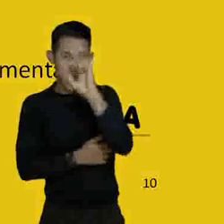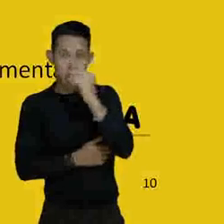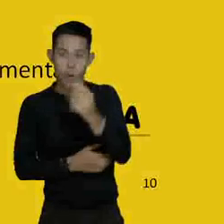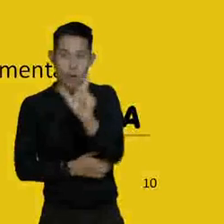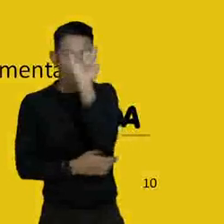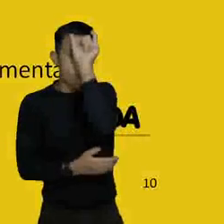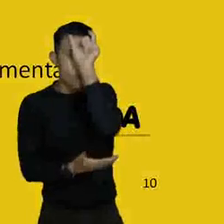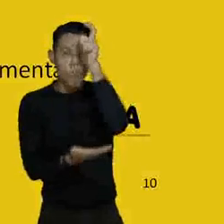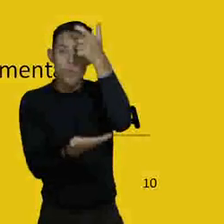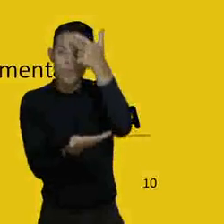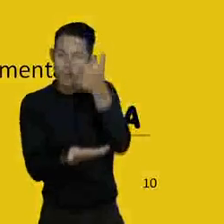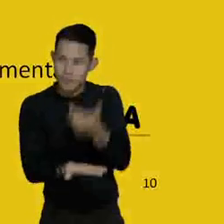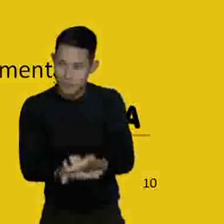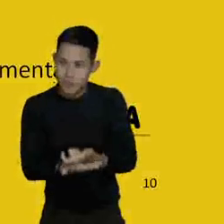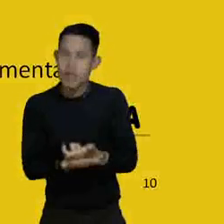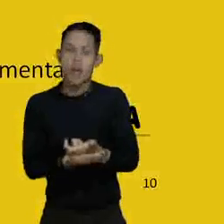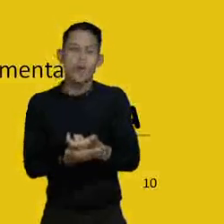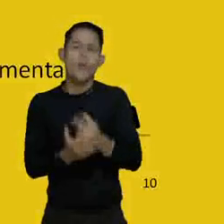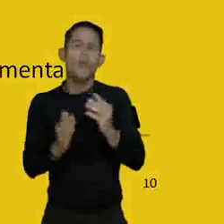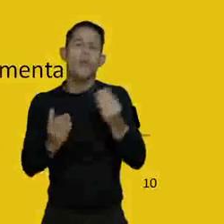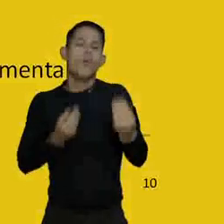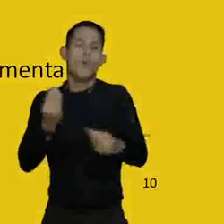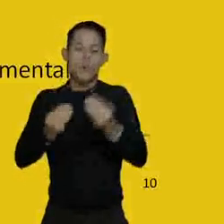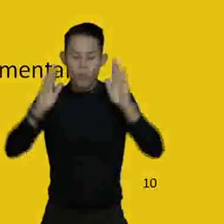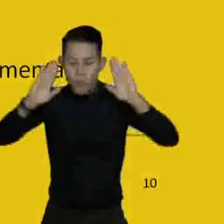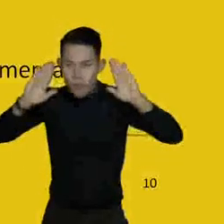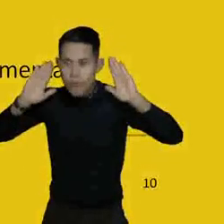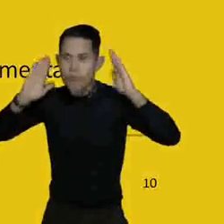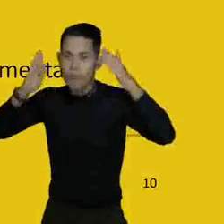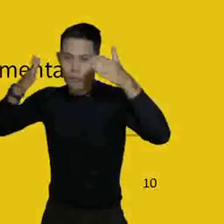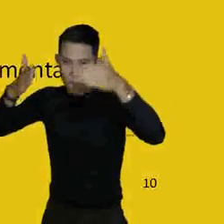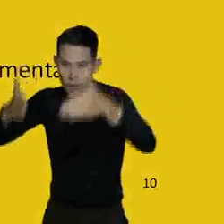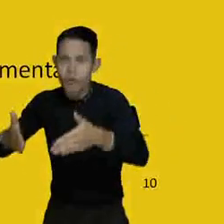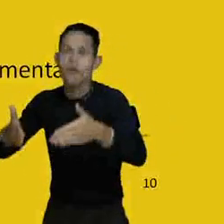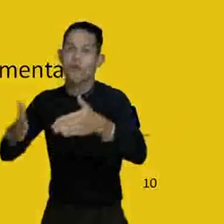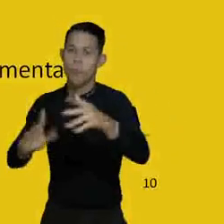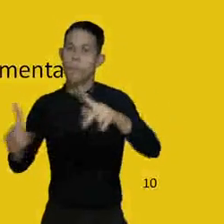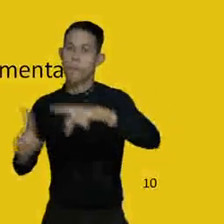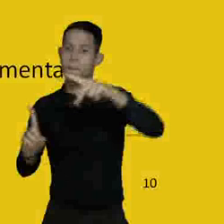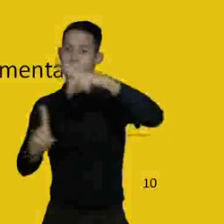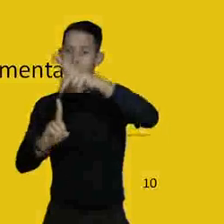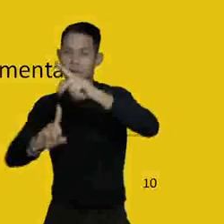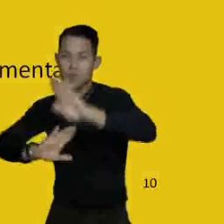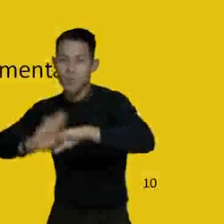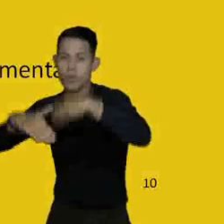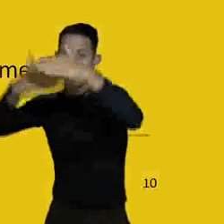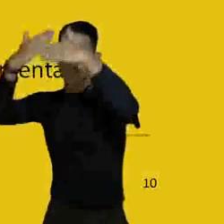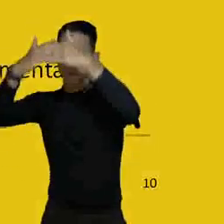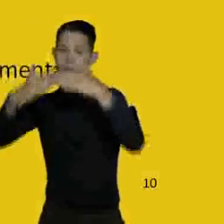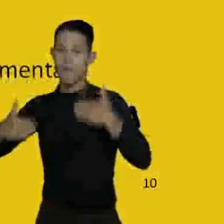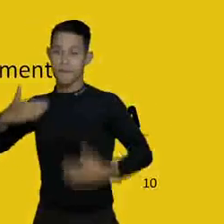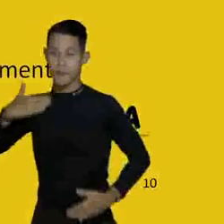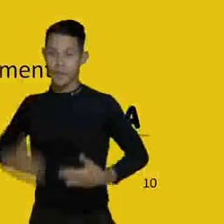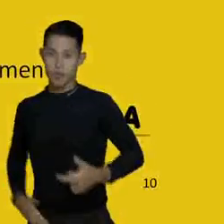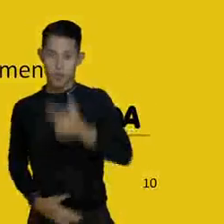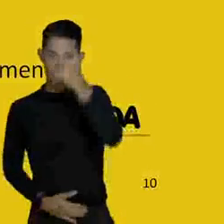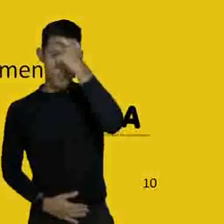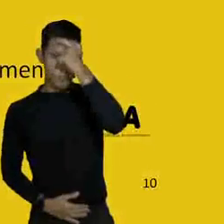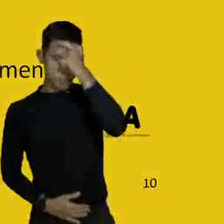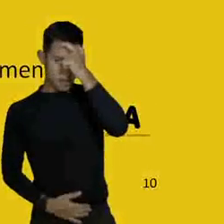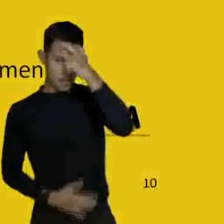ao seu pleno desenvolvimento físico mental moral espiritual e